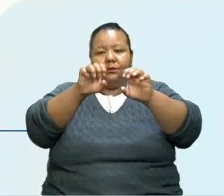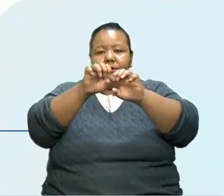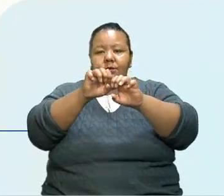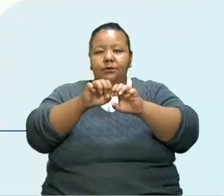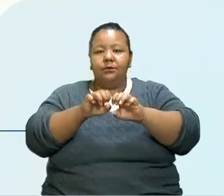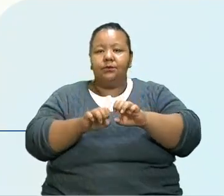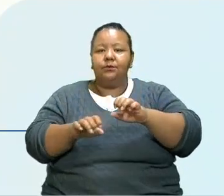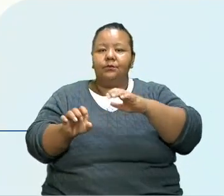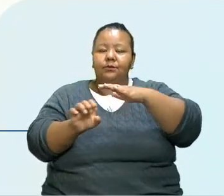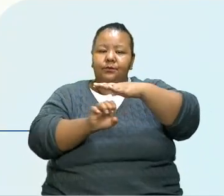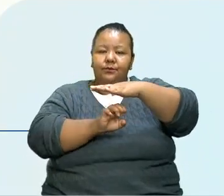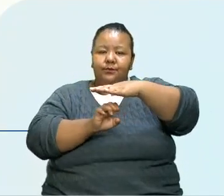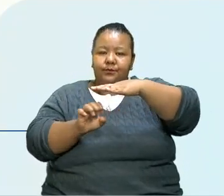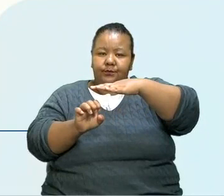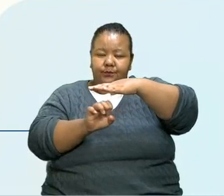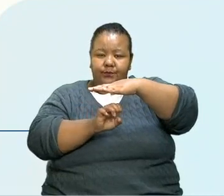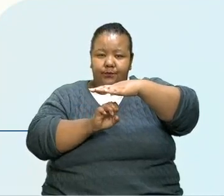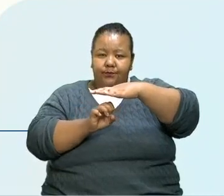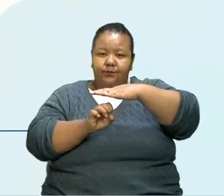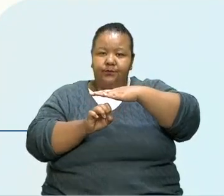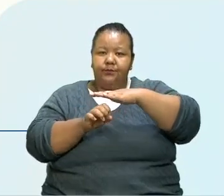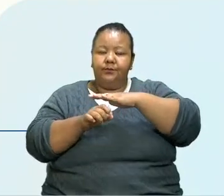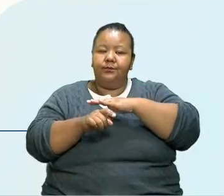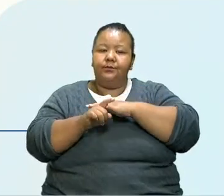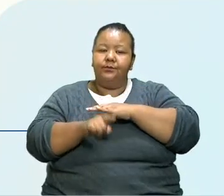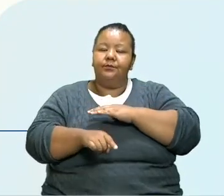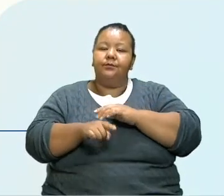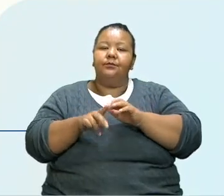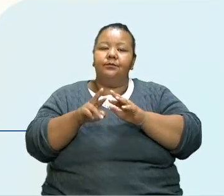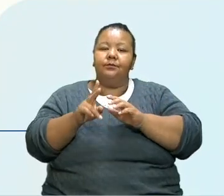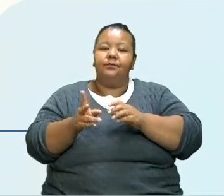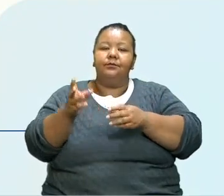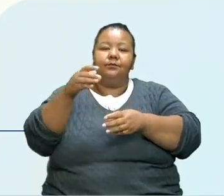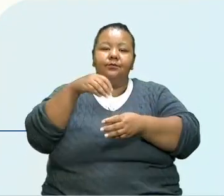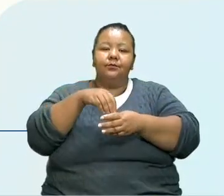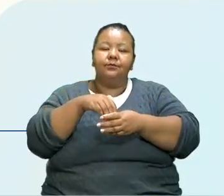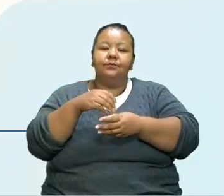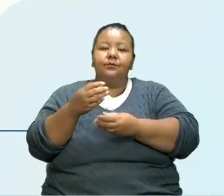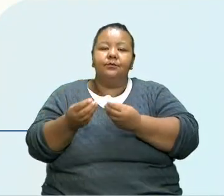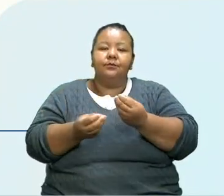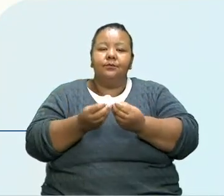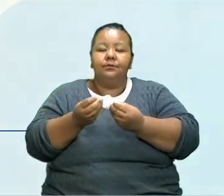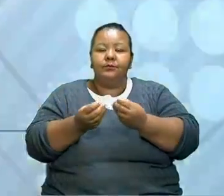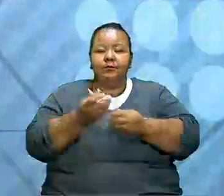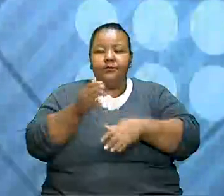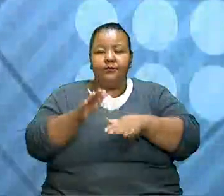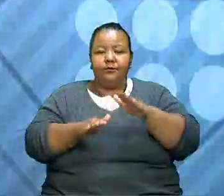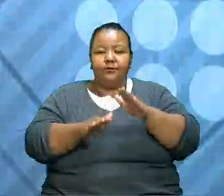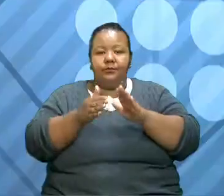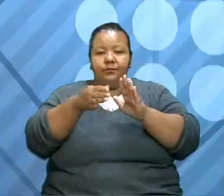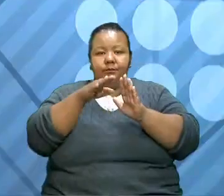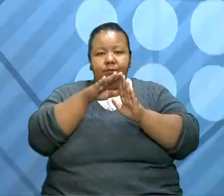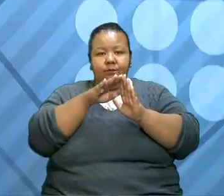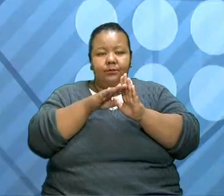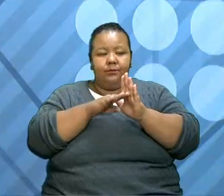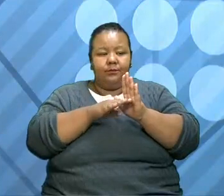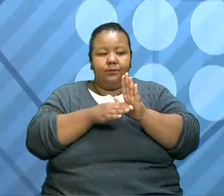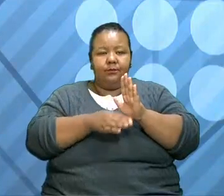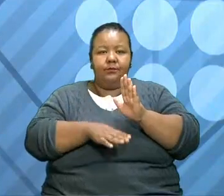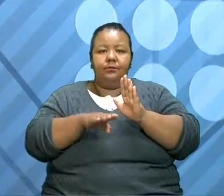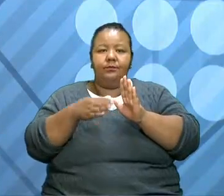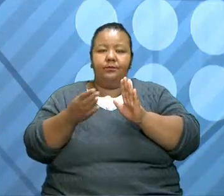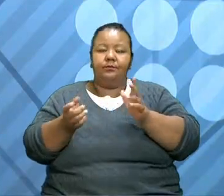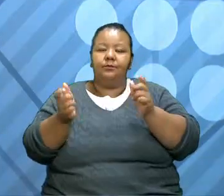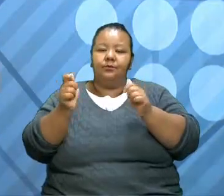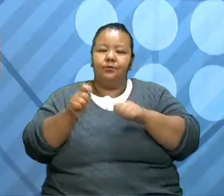organizacional. Mas essa estrutura organizacional vai ser composta de que maneira? Dependendo dos níveis hierárquicos. Então,